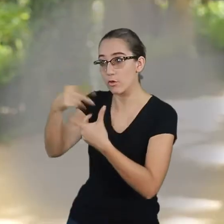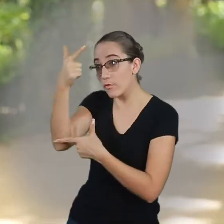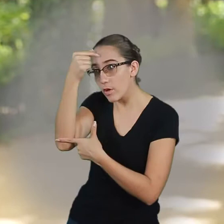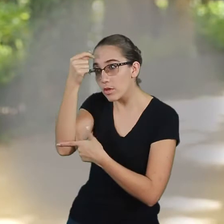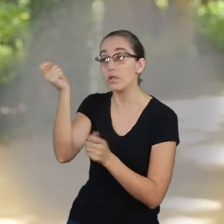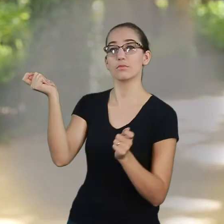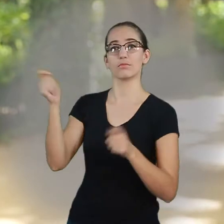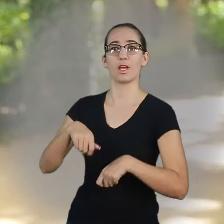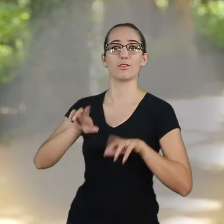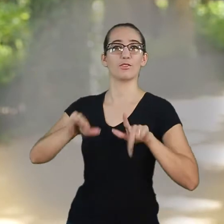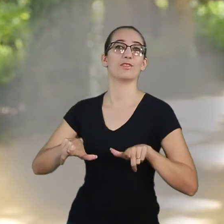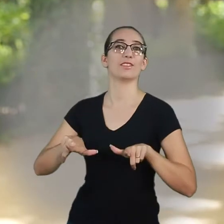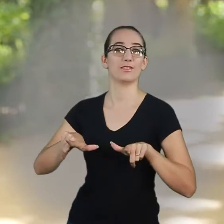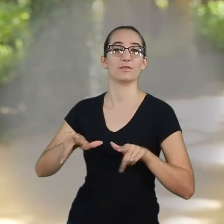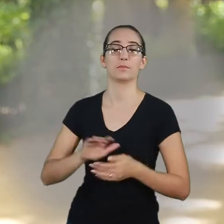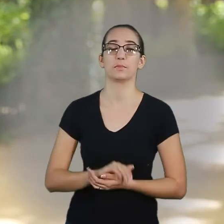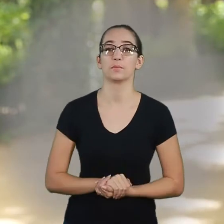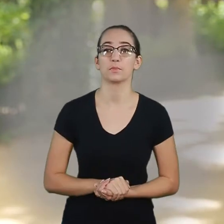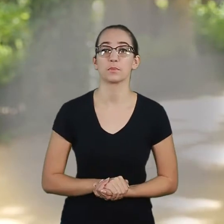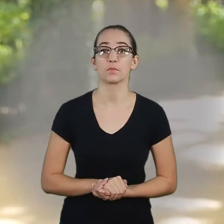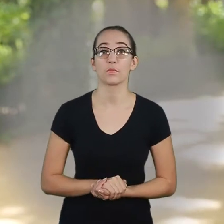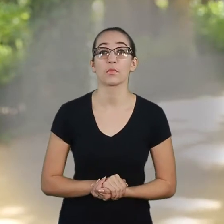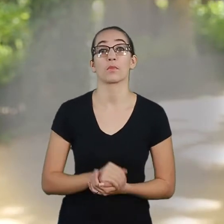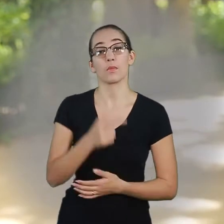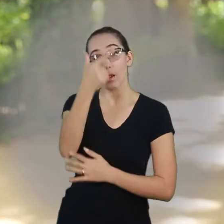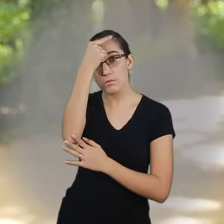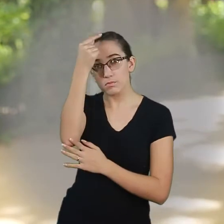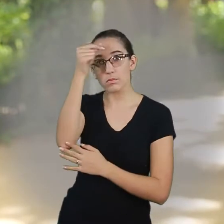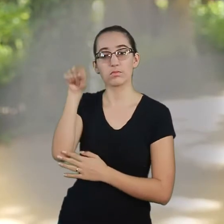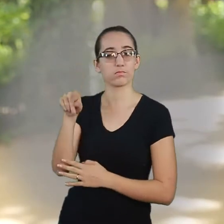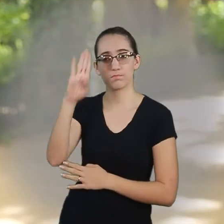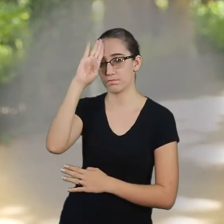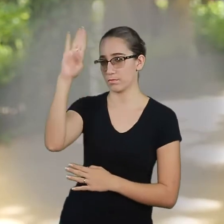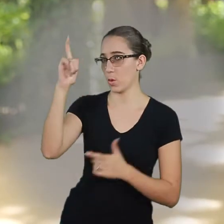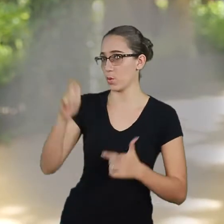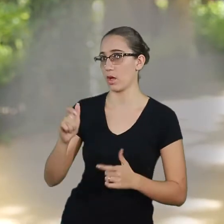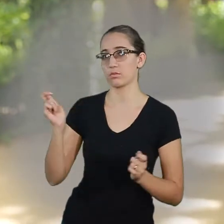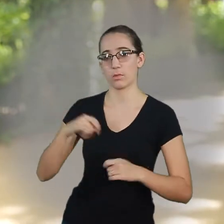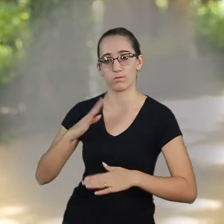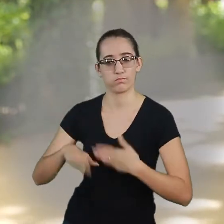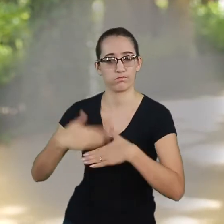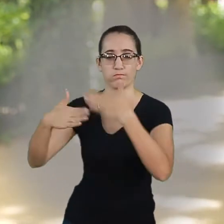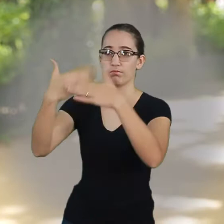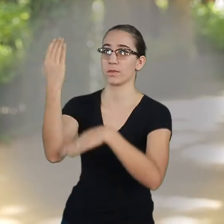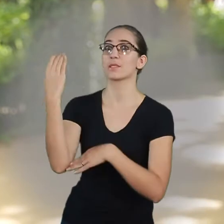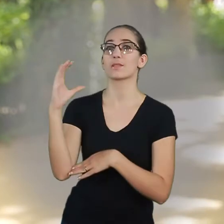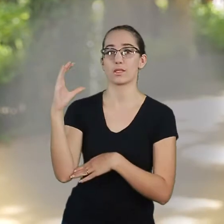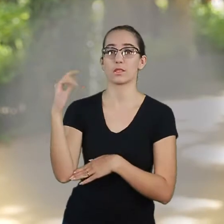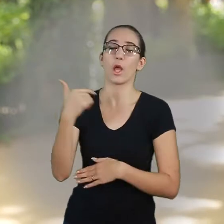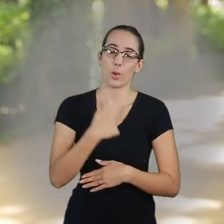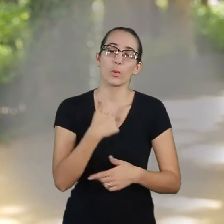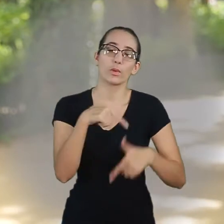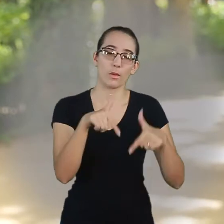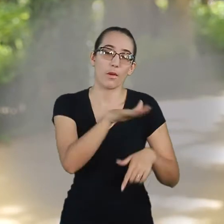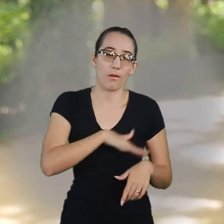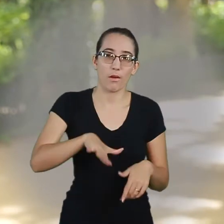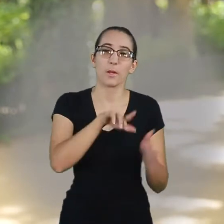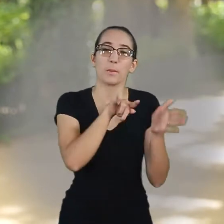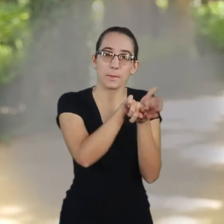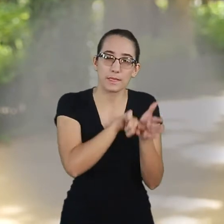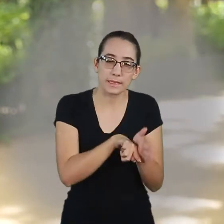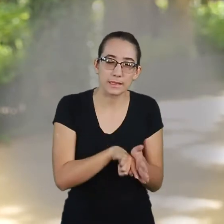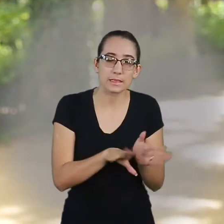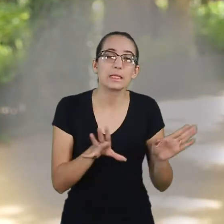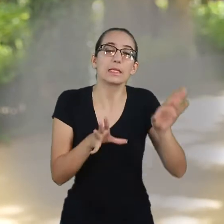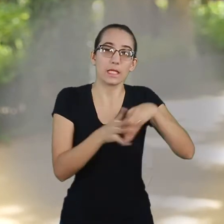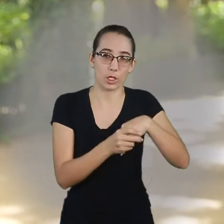diferença. A universidade é um dos principais lugares onde se desenvolve ciência. Eu trabalho com pesquisa, sou pesquisador na universidade, então eu acho